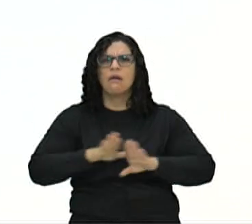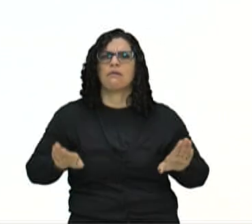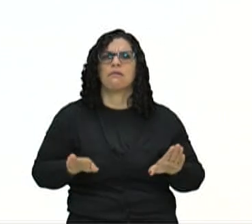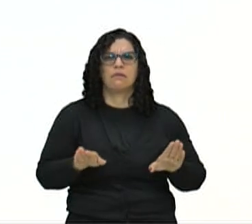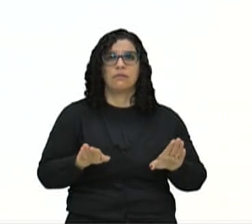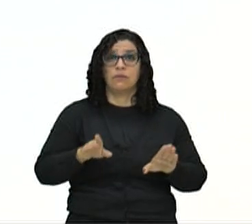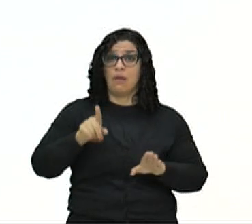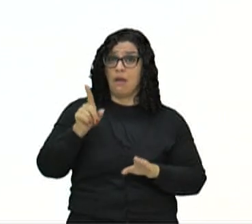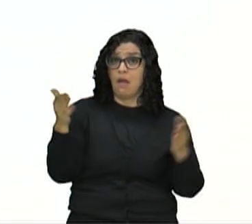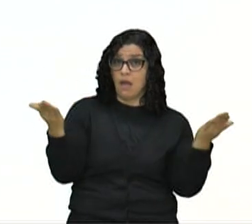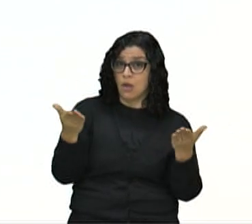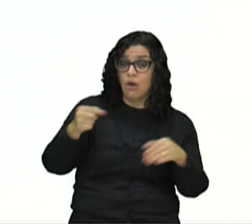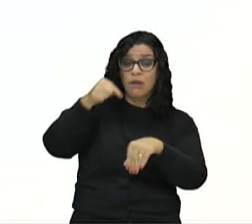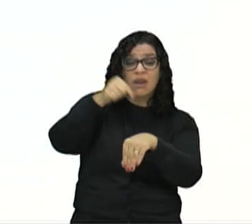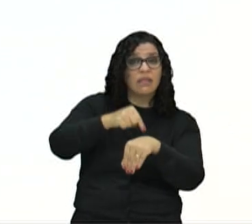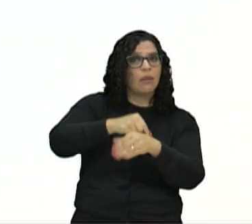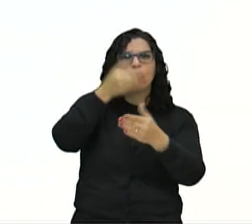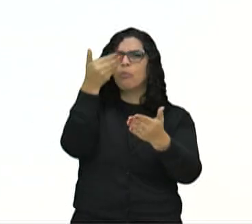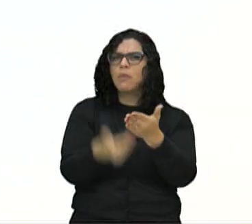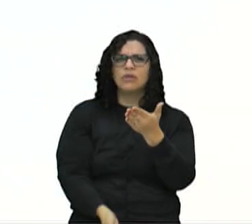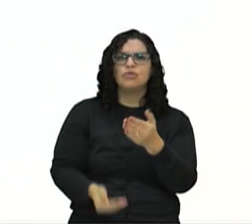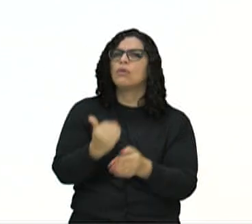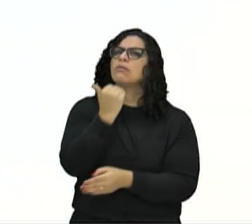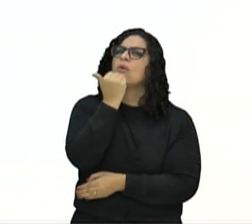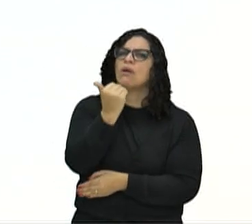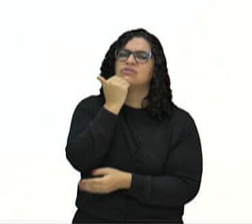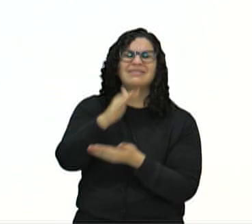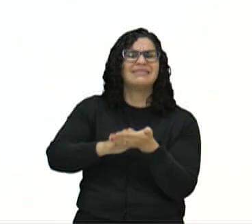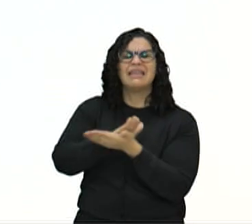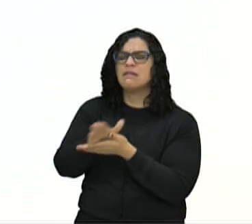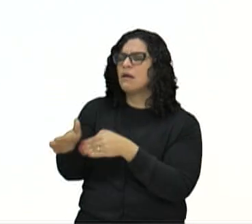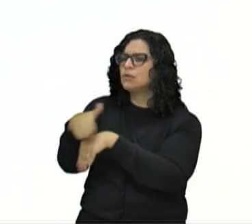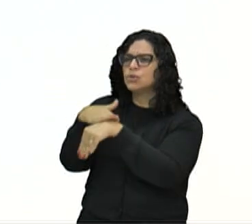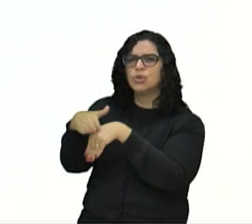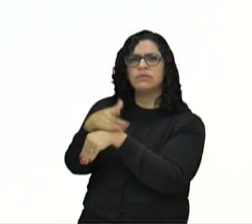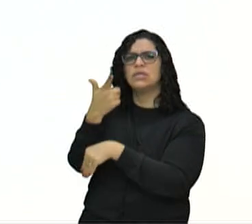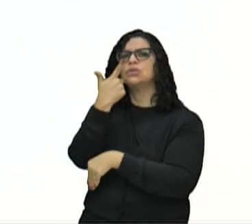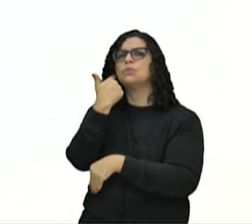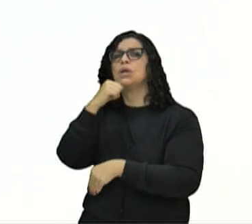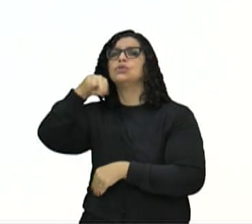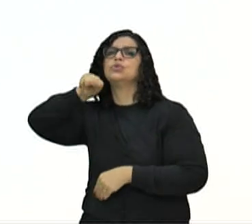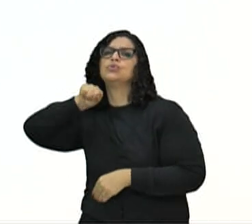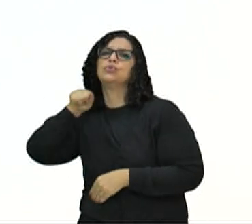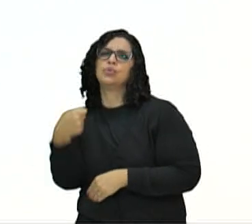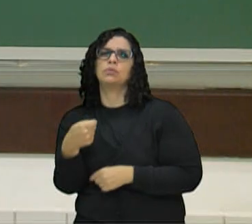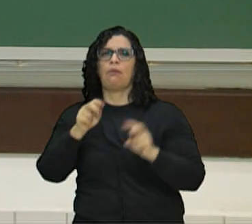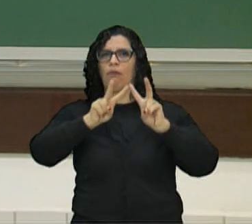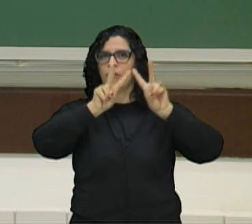terminantemente que era tempo perdido falar a meu pai em tal assunto.